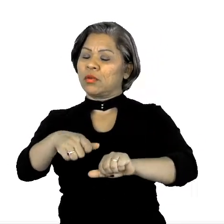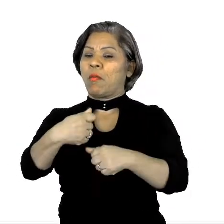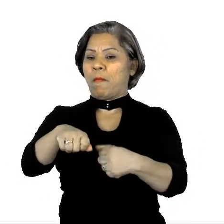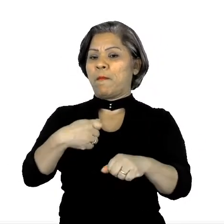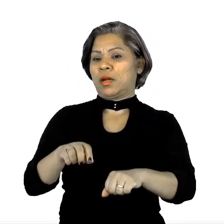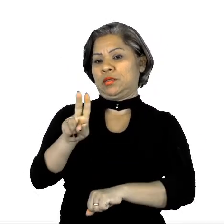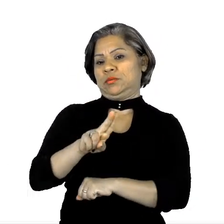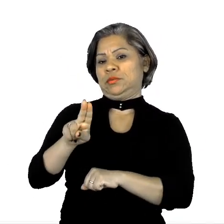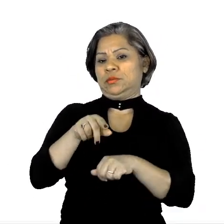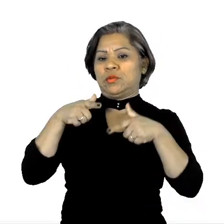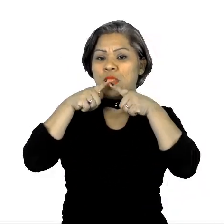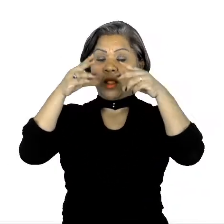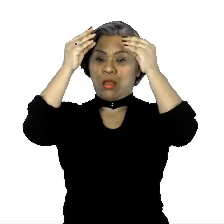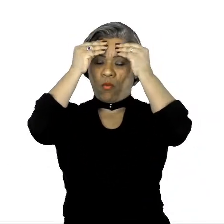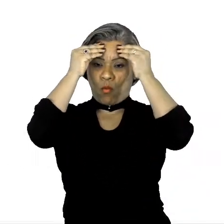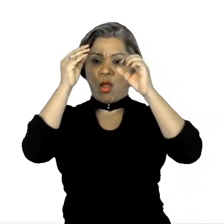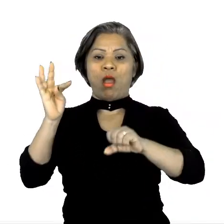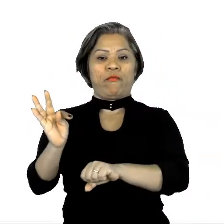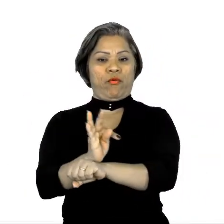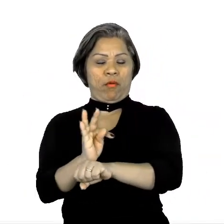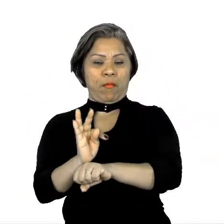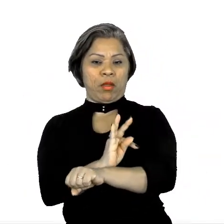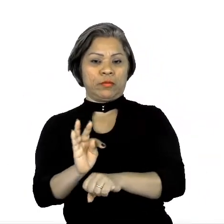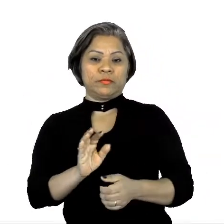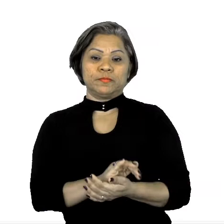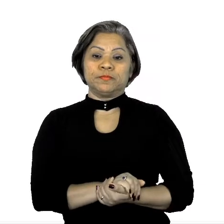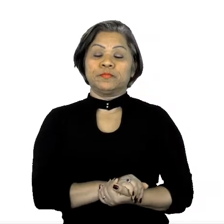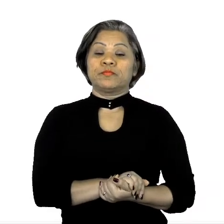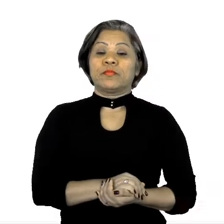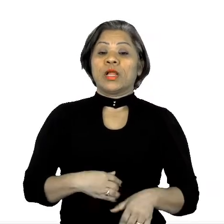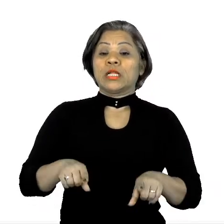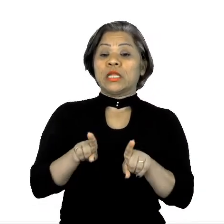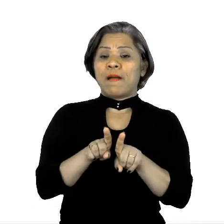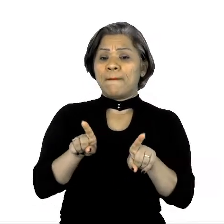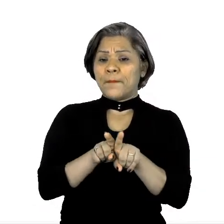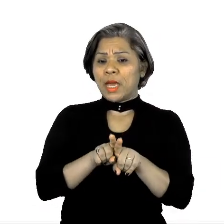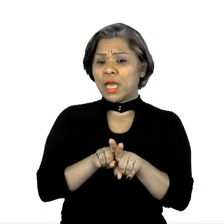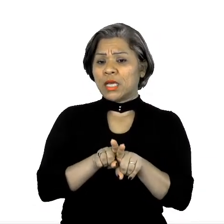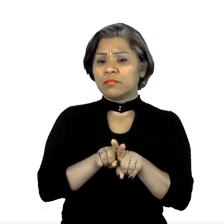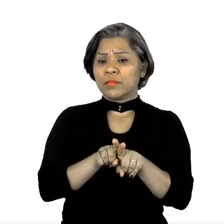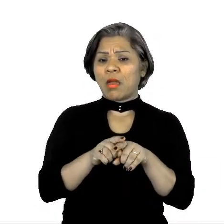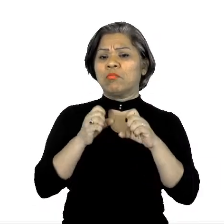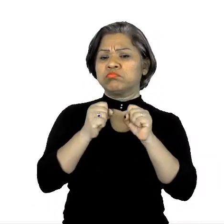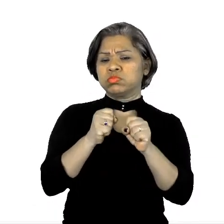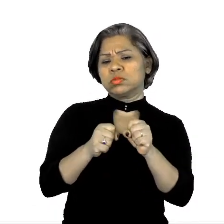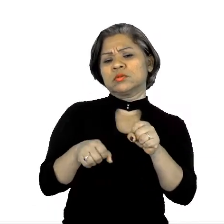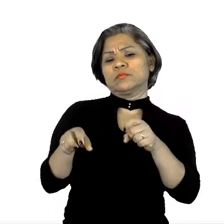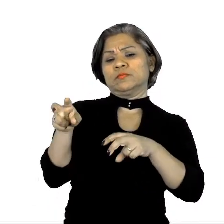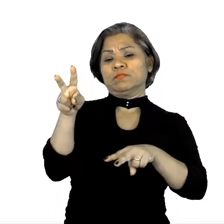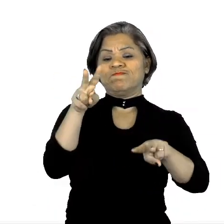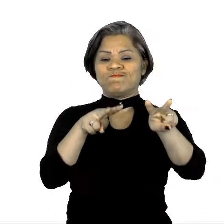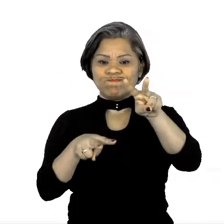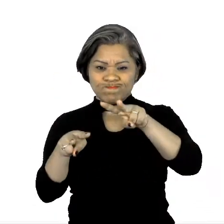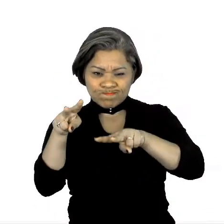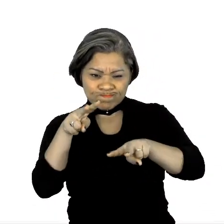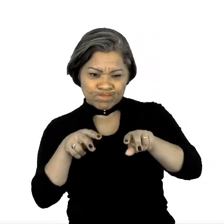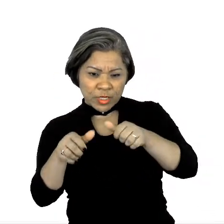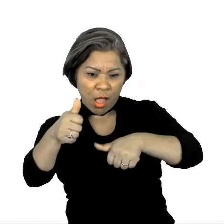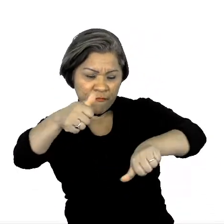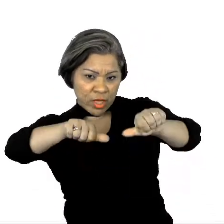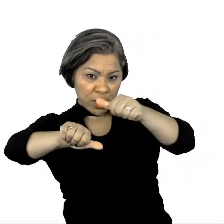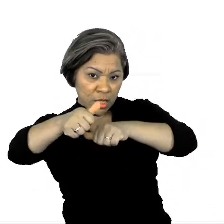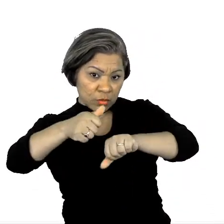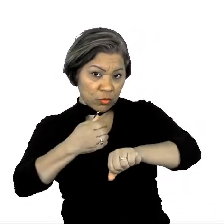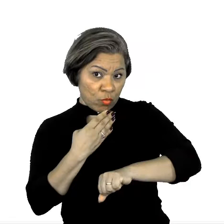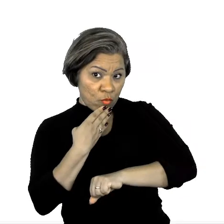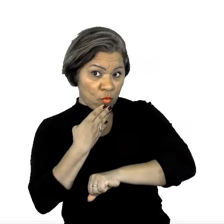linguagem padrão. E, em alguns casos, de caráter avaliativo, você vai ser avaliado quando o professor te pede um relatório, você